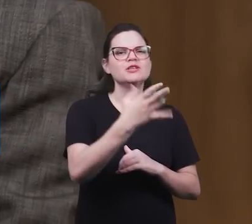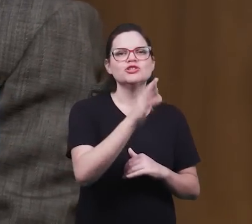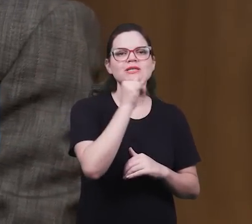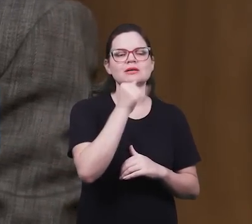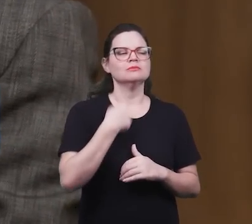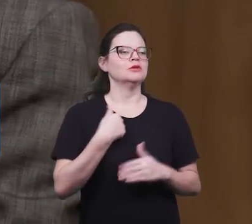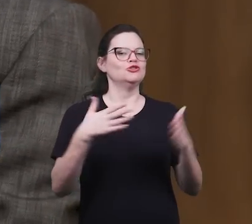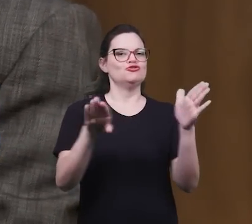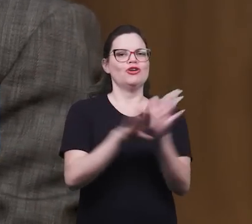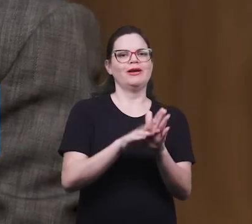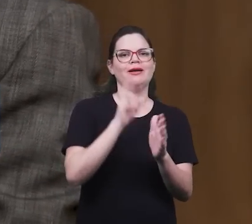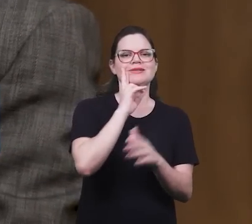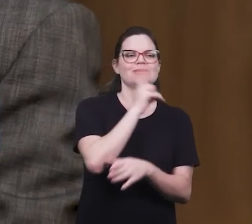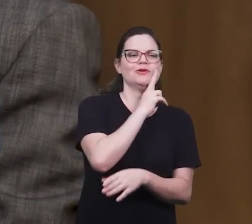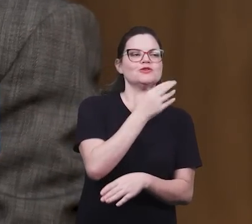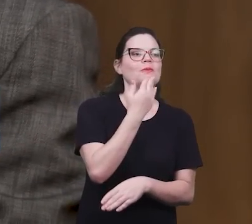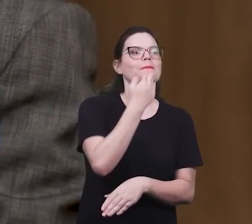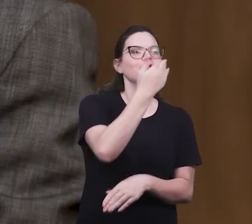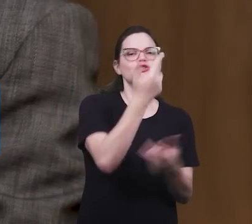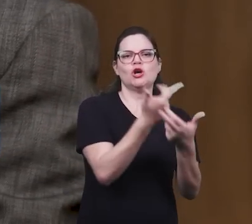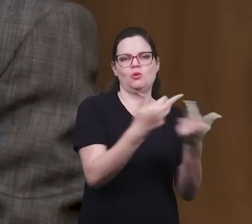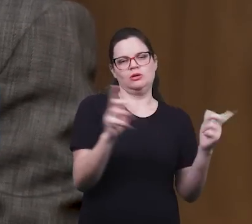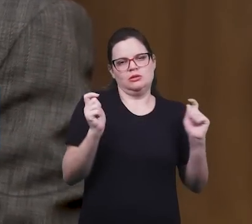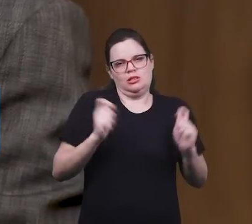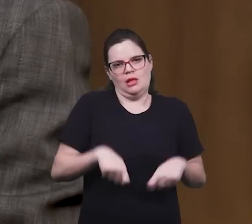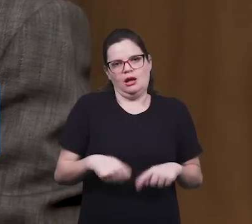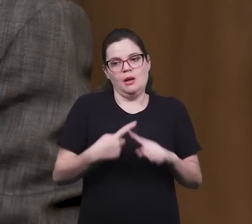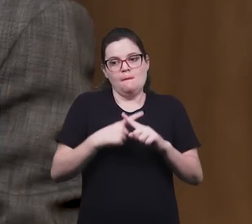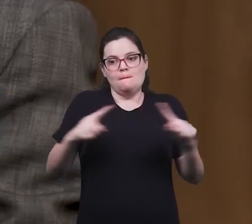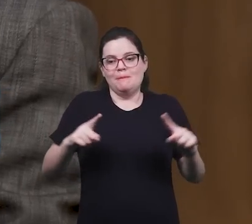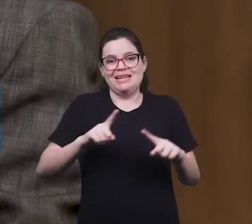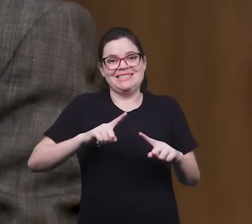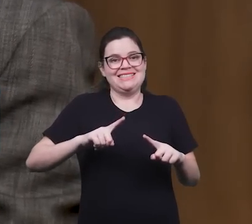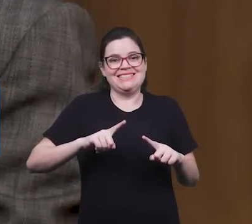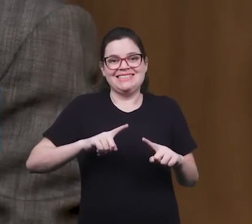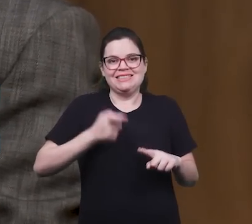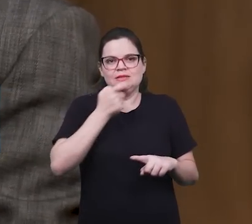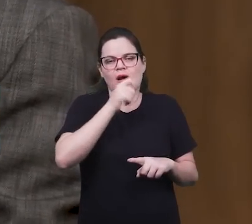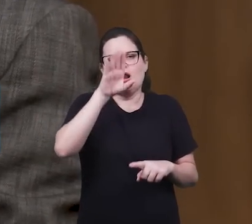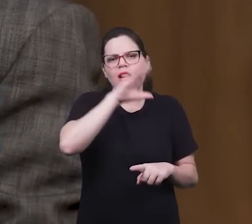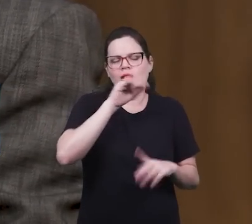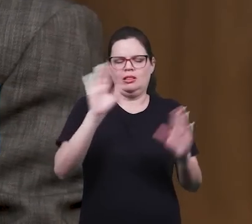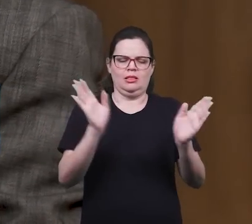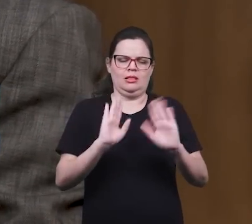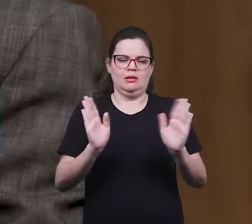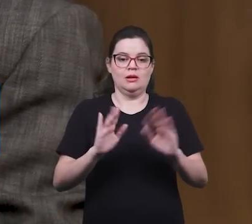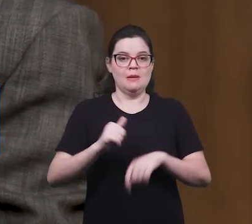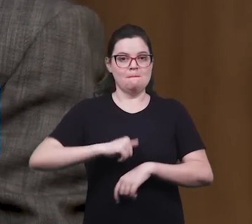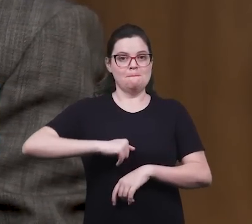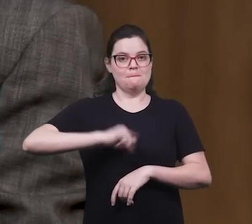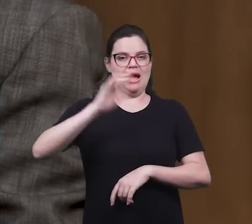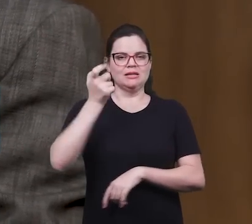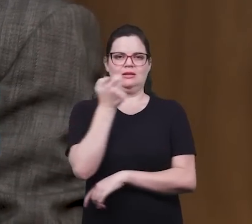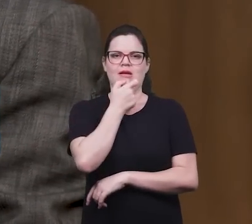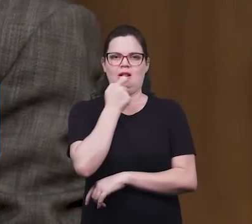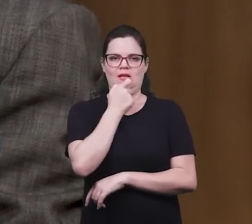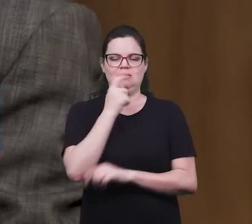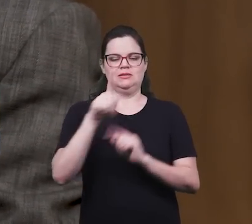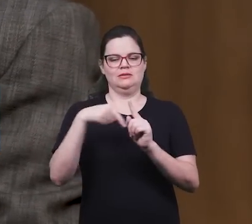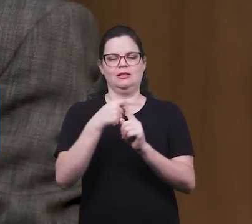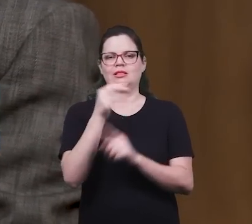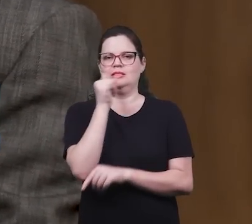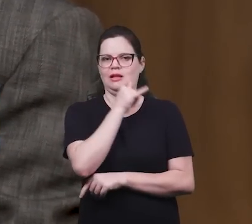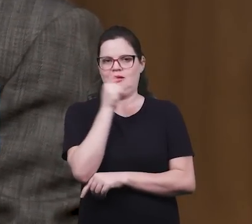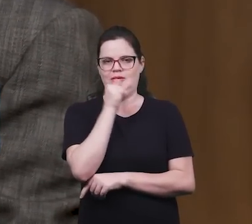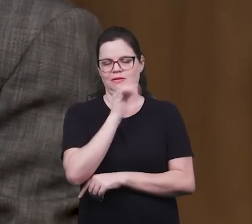chegar no restaurante e tudo, né? Então, mas é mais isso. Mas eu não sou tão poliglota assim, não. O meu domínio maior é inglês, italiano